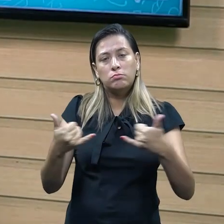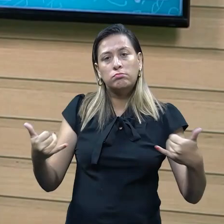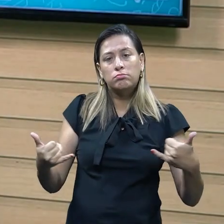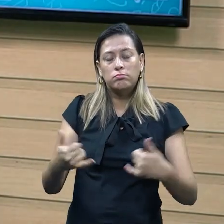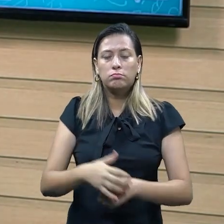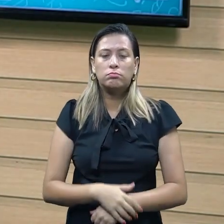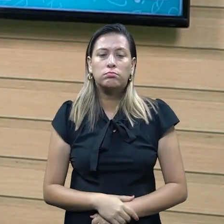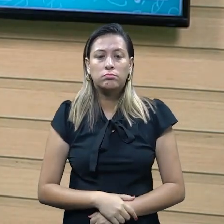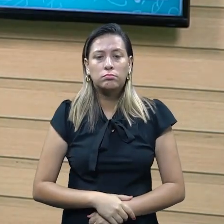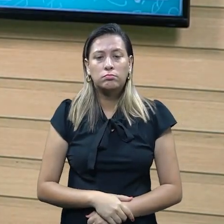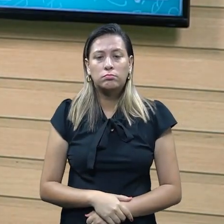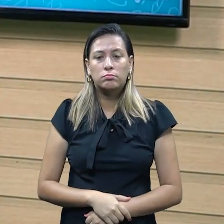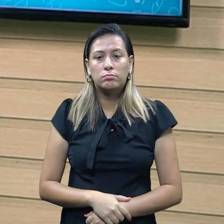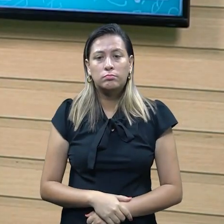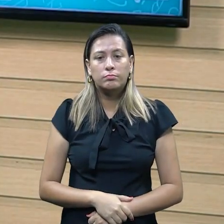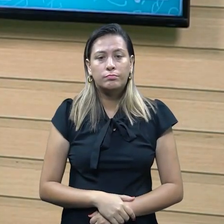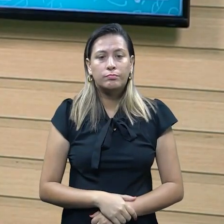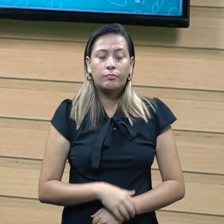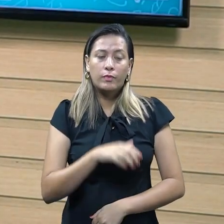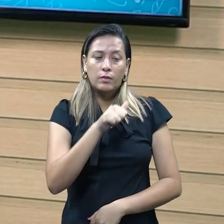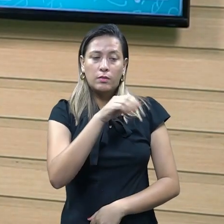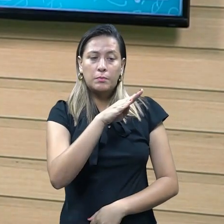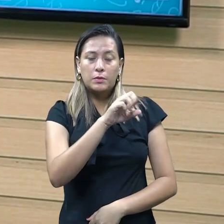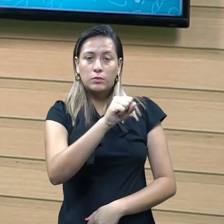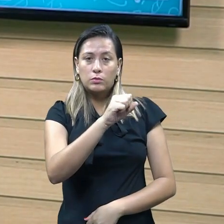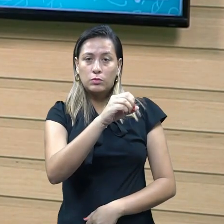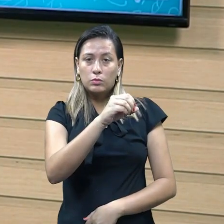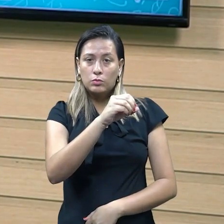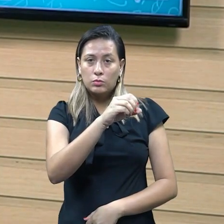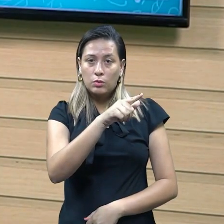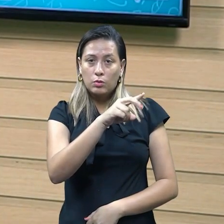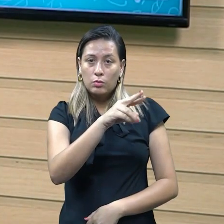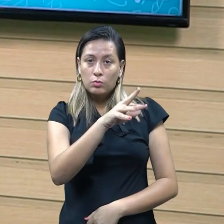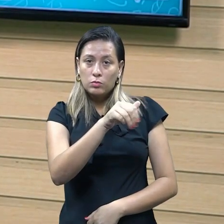Então, nós tínhamos as coordenadas absolutas a partir do ponto 000,